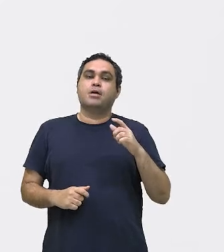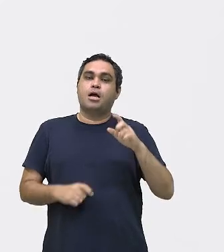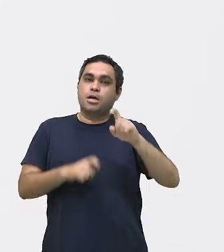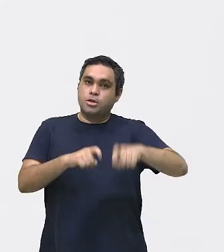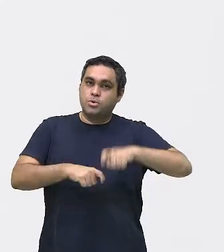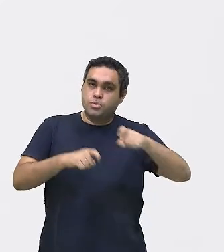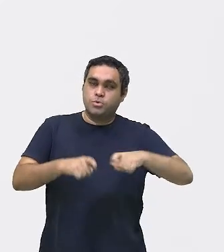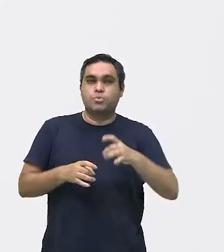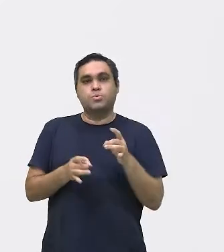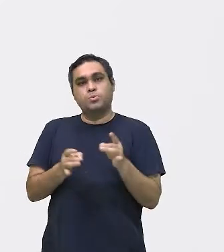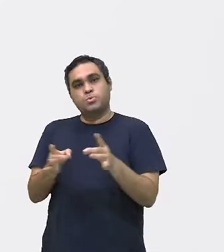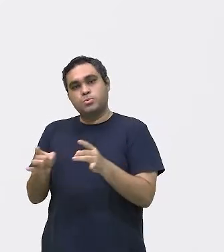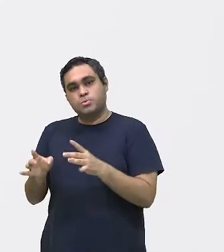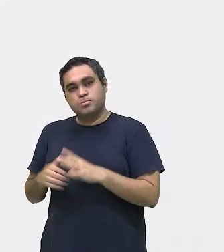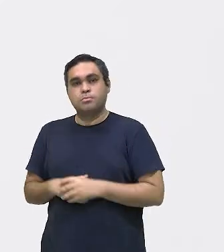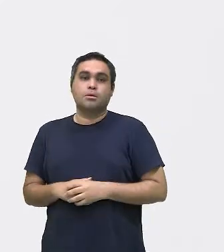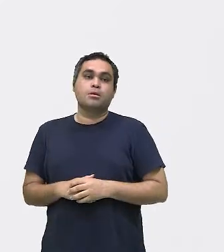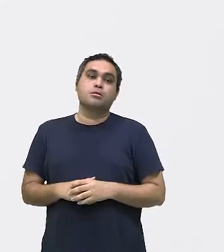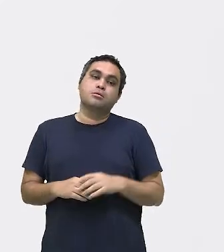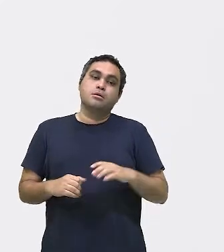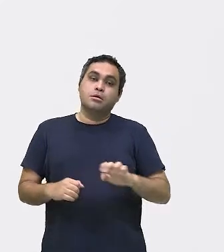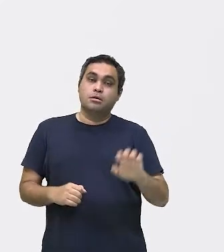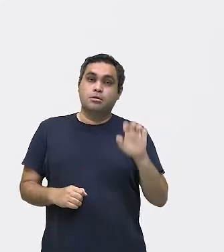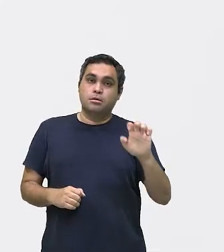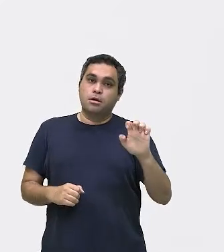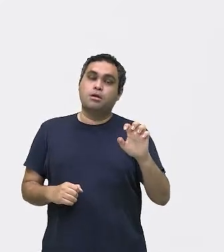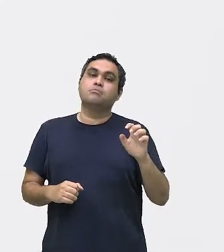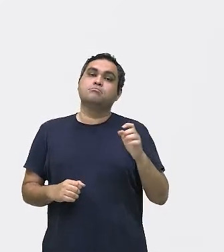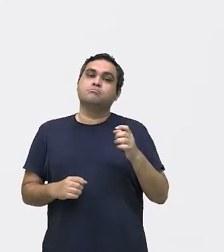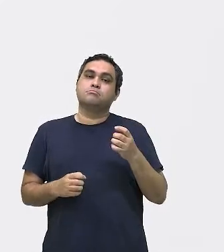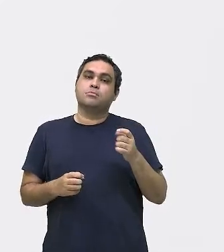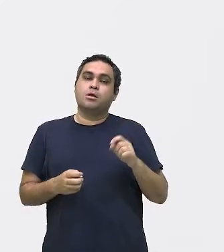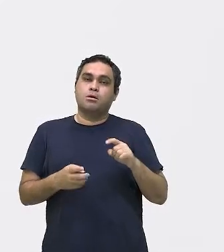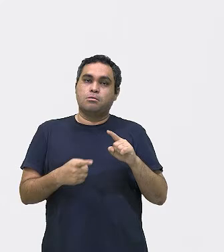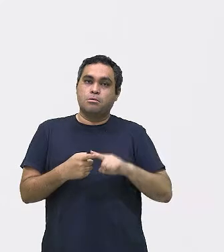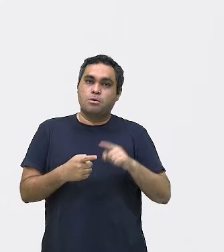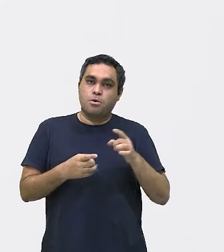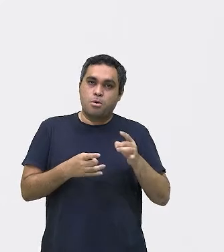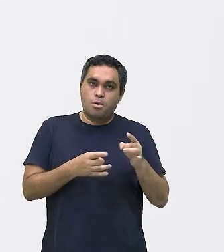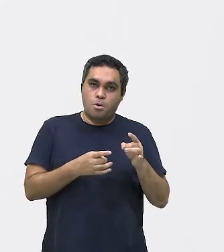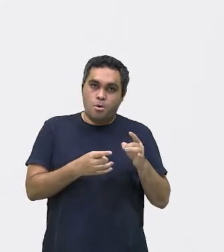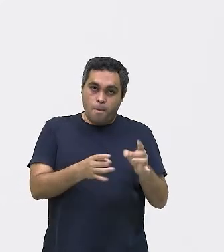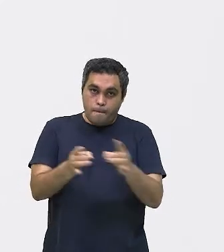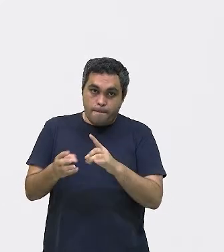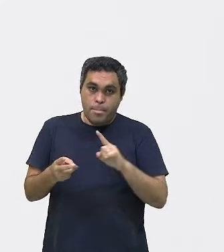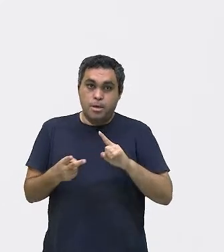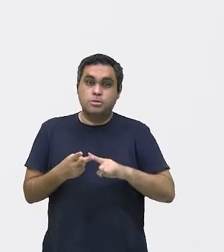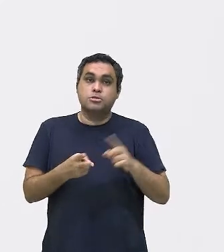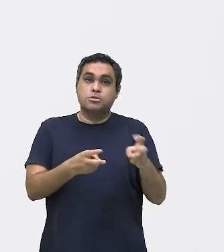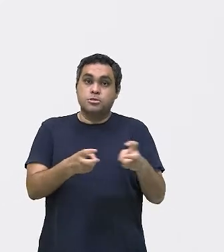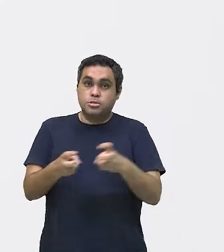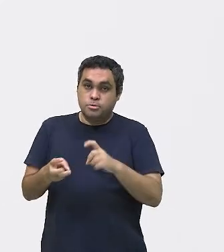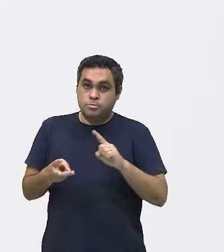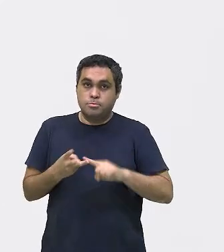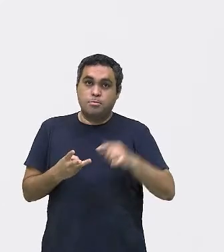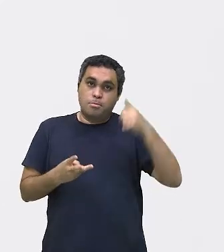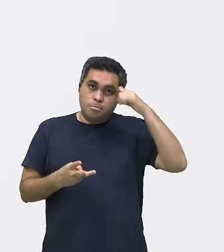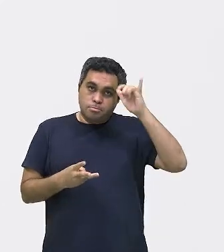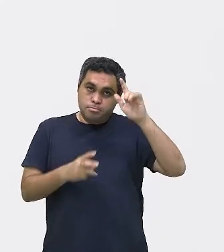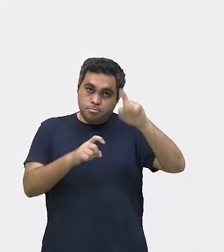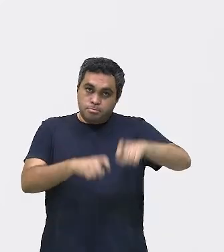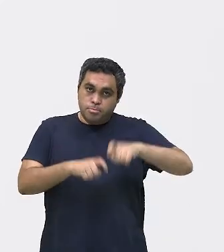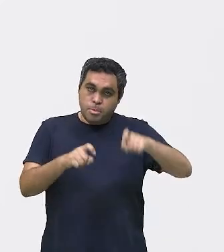e comércio. E alternativa E, será se é o comércio, extrativismo e pecuária. E você vai julgar qual